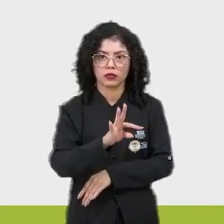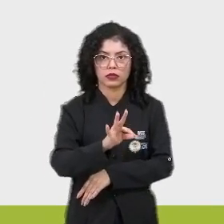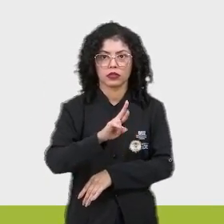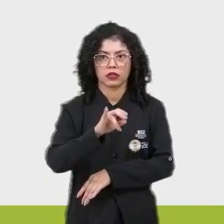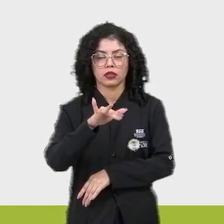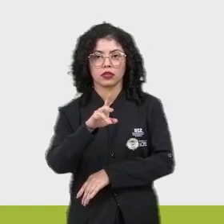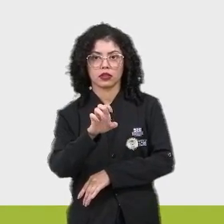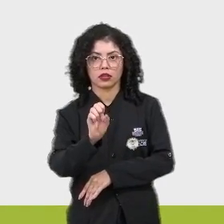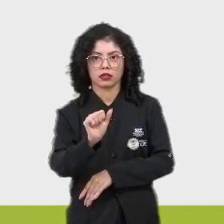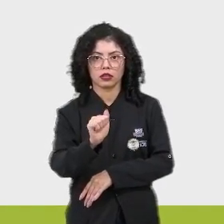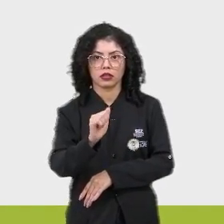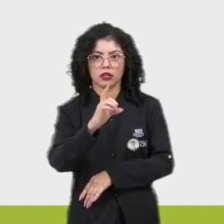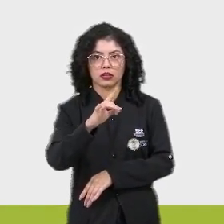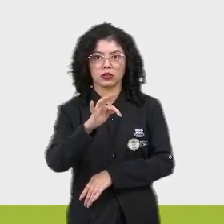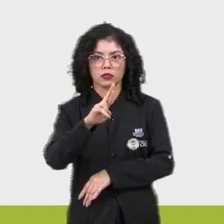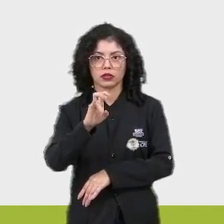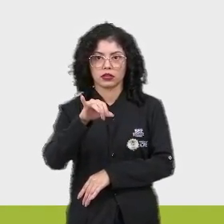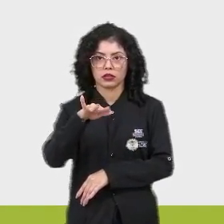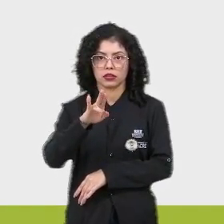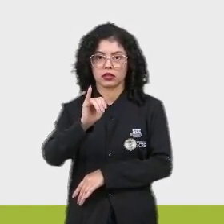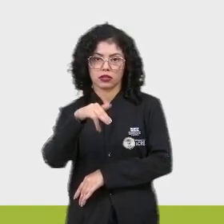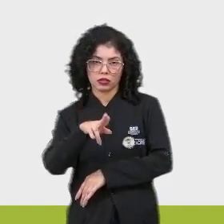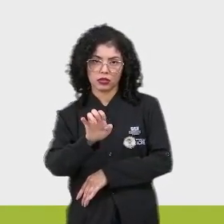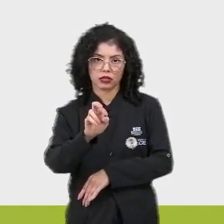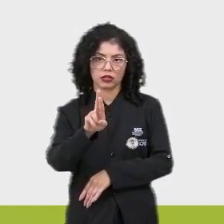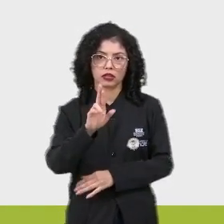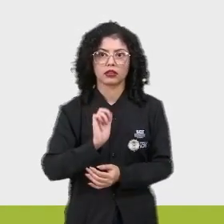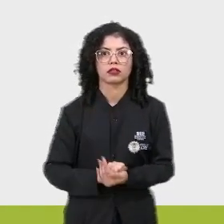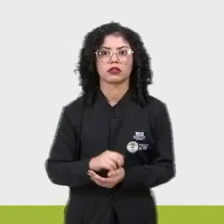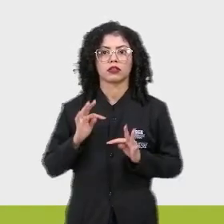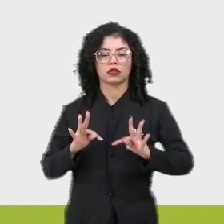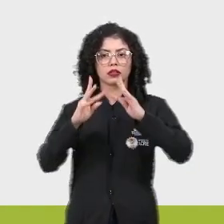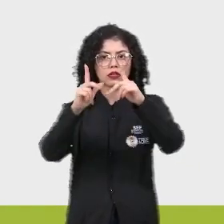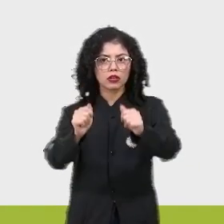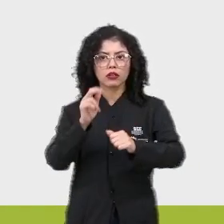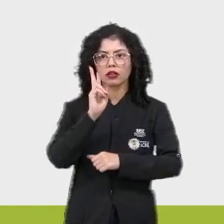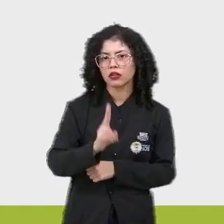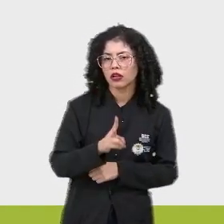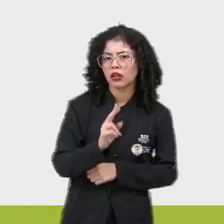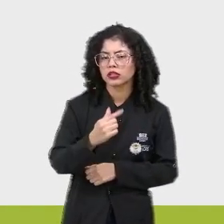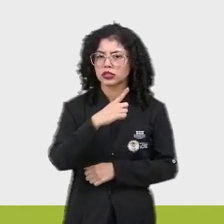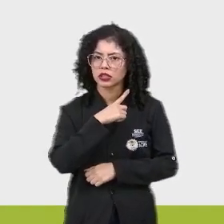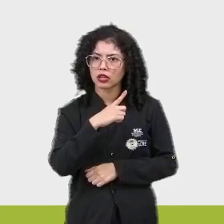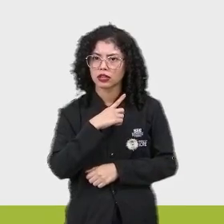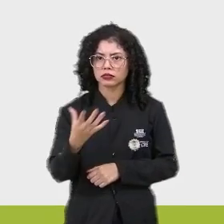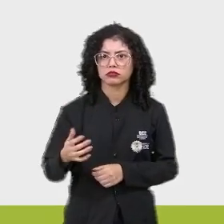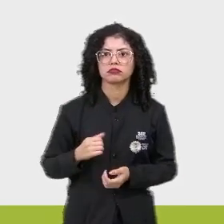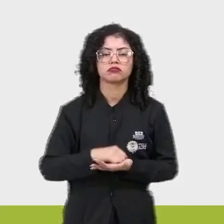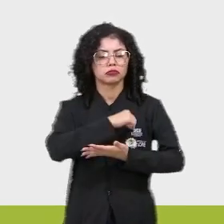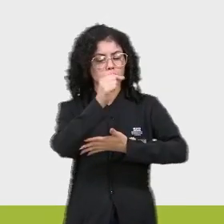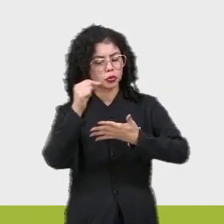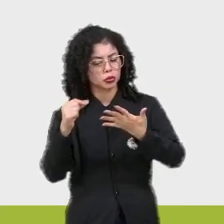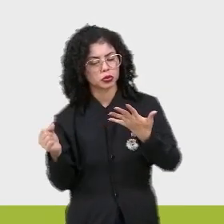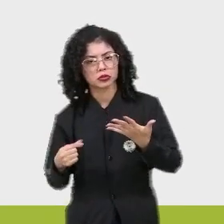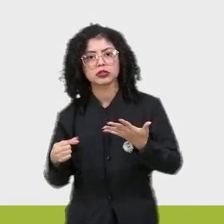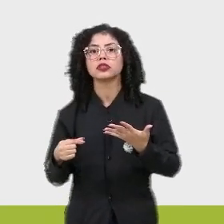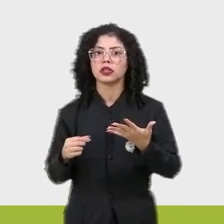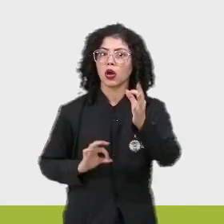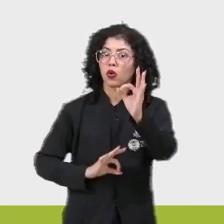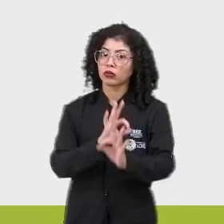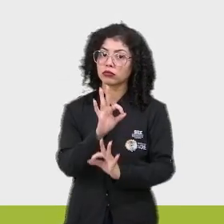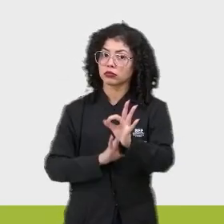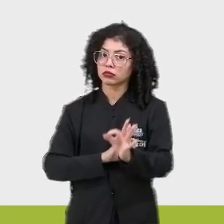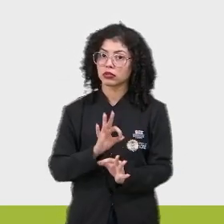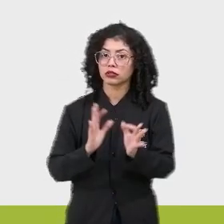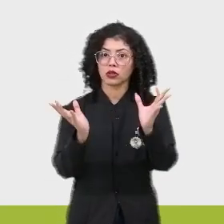nome de Tríades de Dobereine. Todavia, ele recebeu esse nome pelo fato de os elementos terem sido